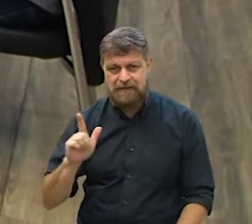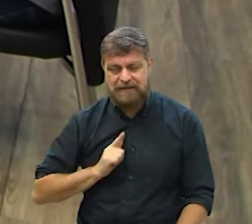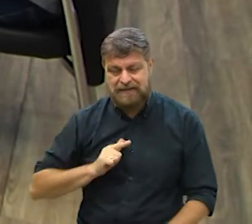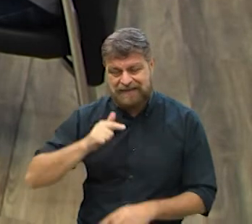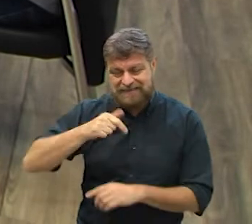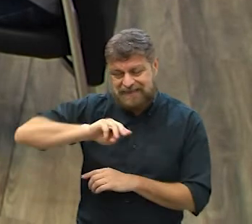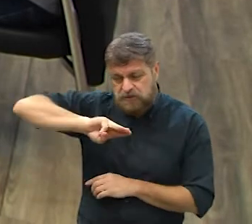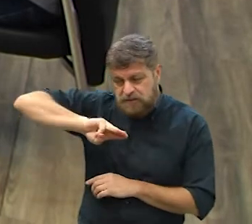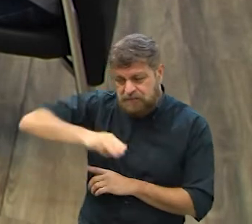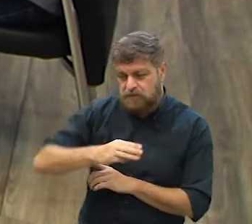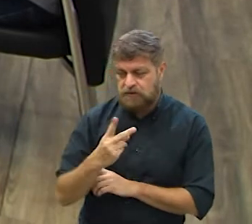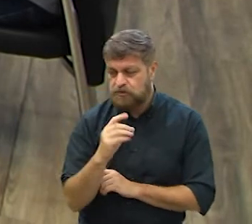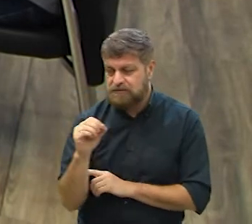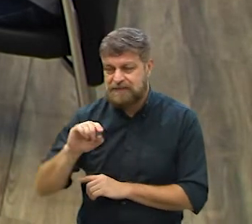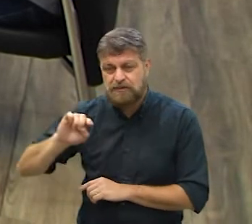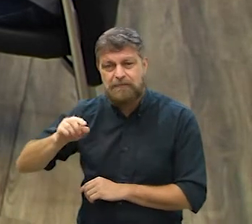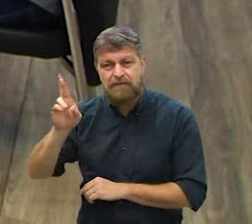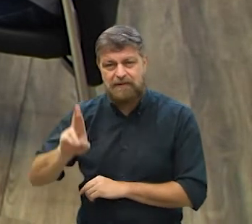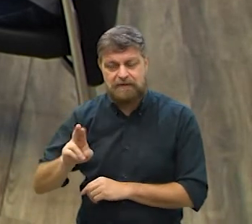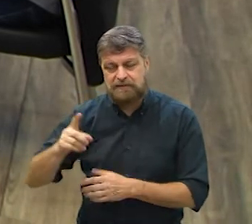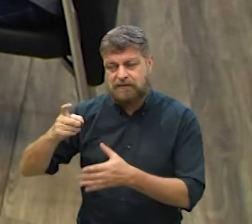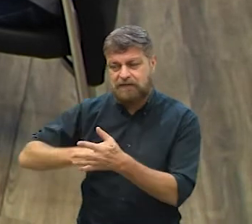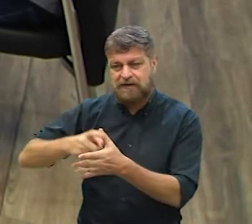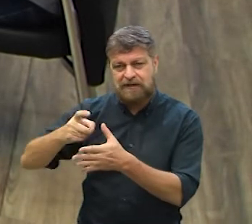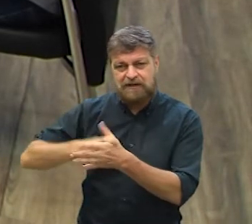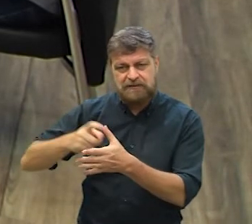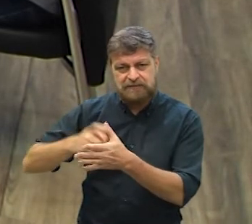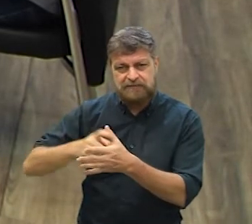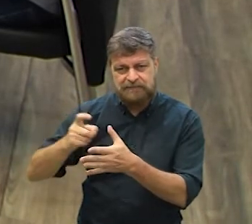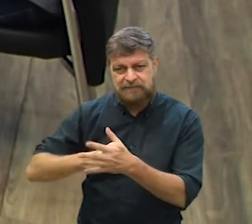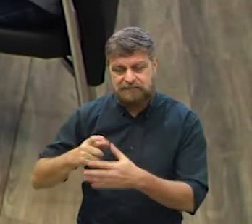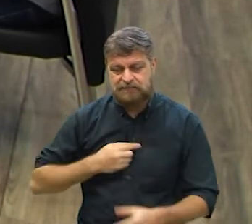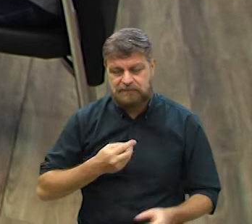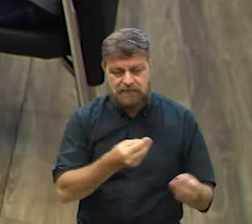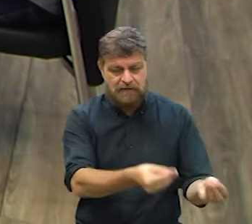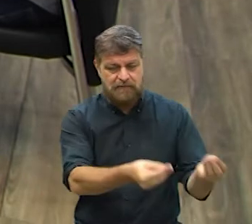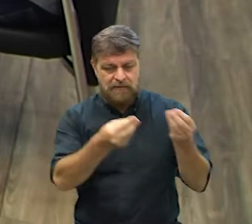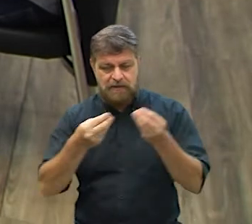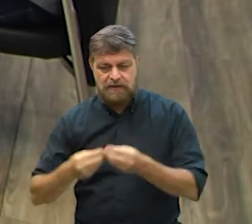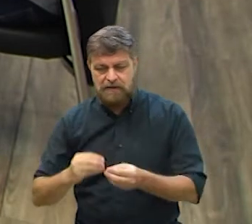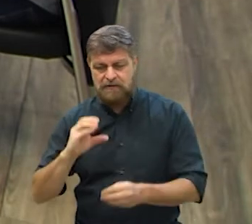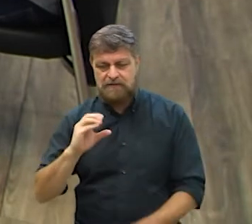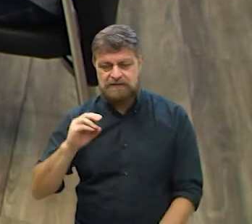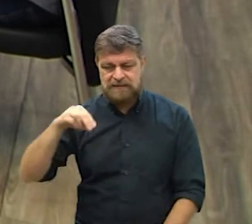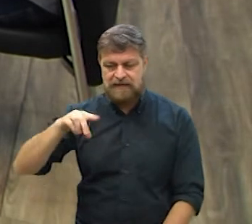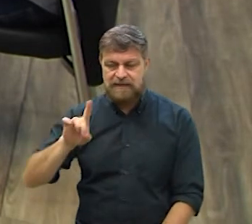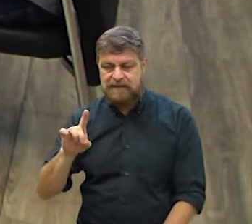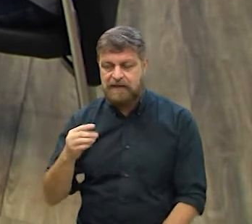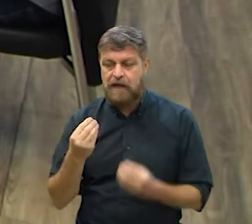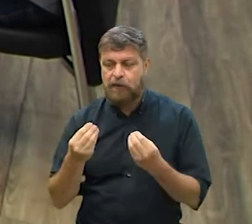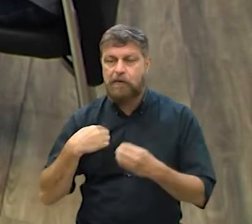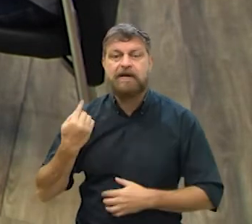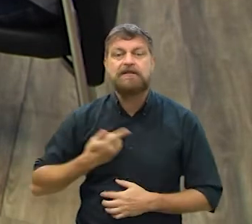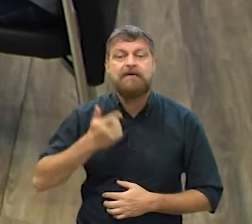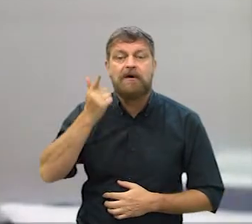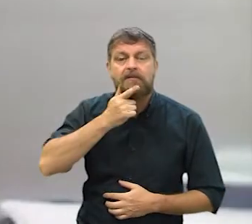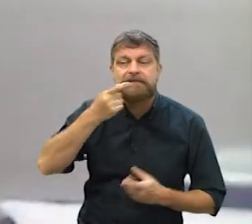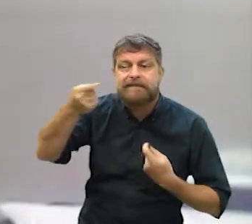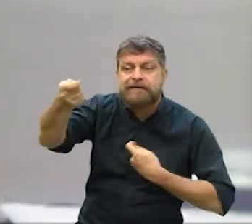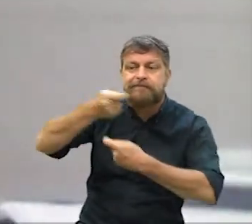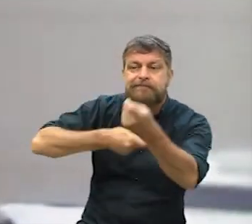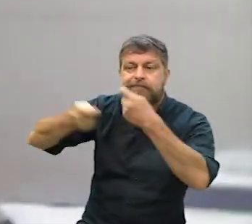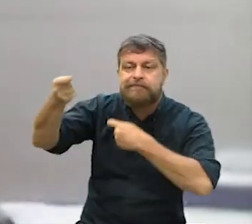e 200. Como tem a dívida, eles não dão a CND para nós. Se não dá a CND, como é que nós vamos tomar dinheiro emprestado?